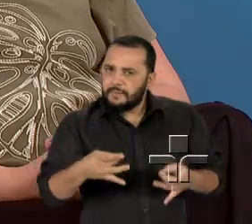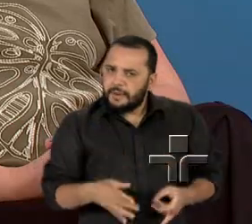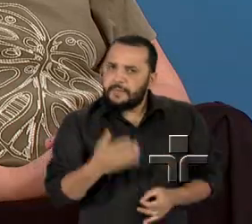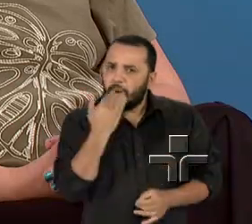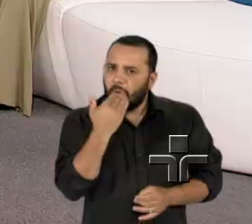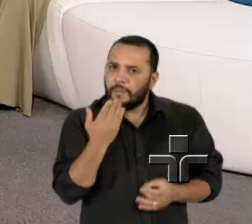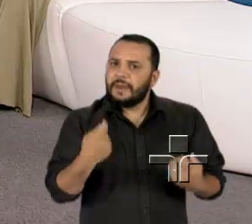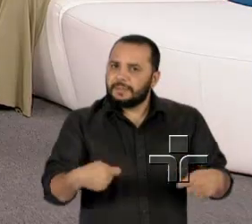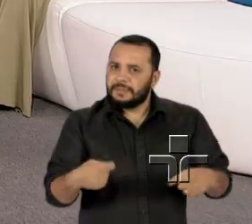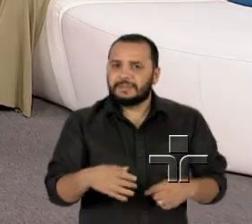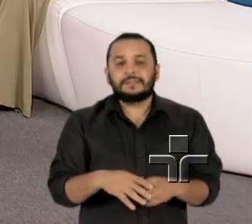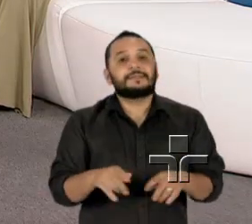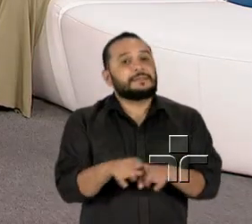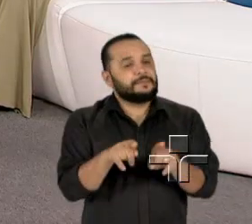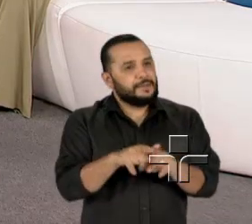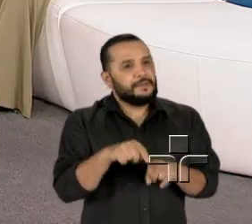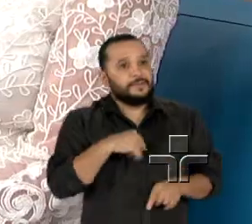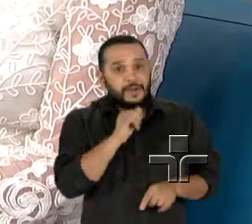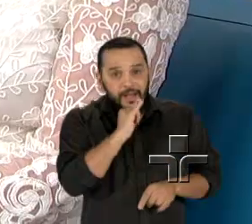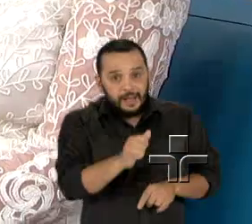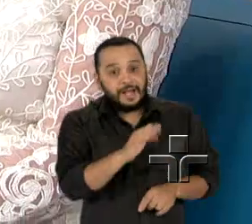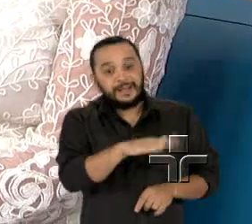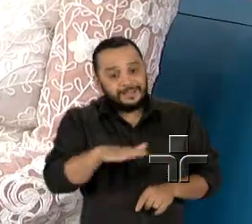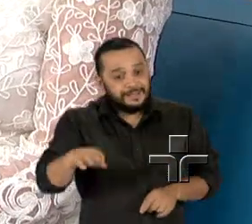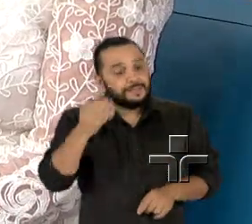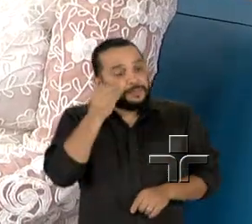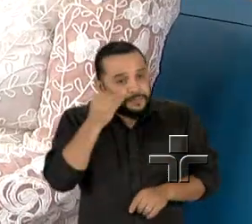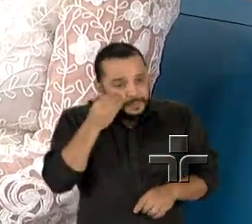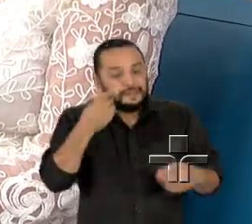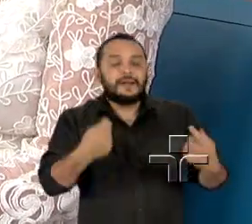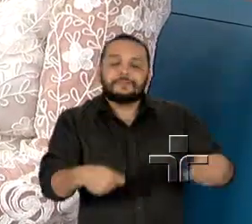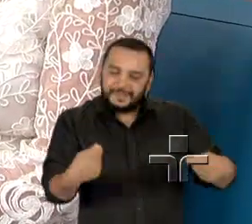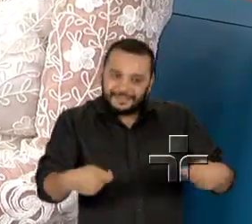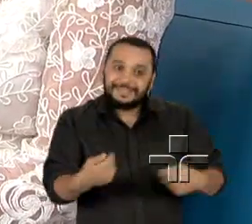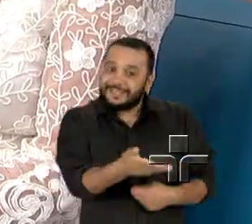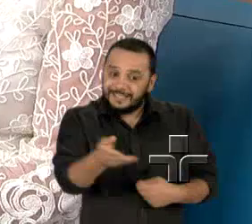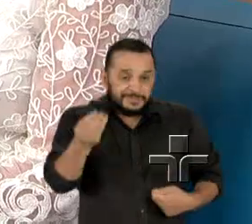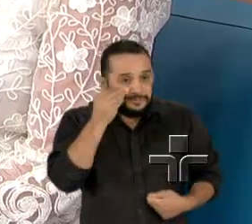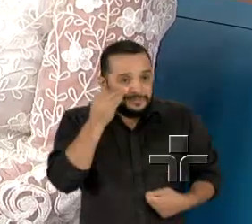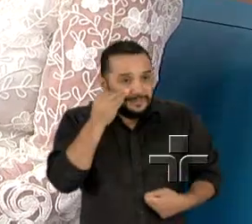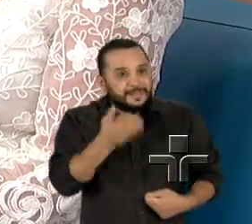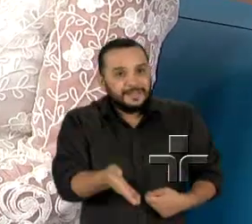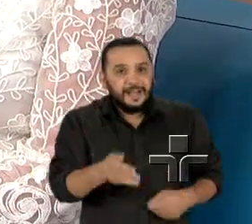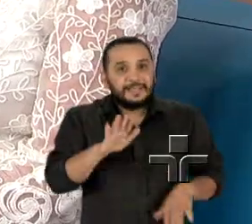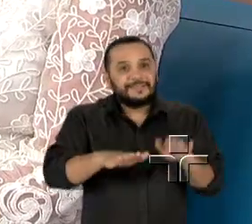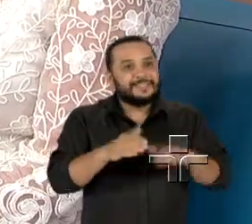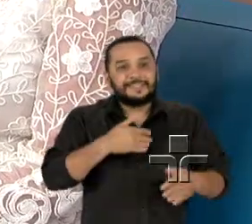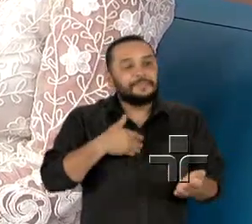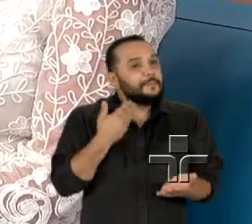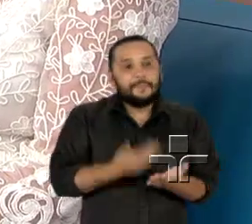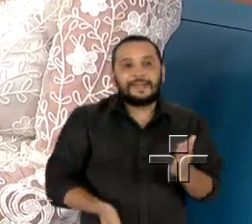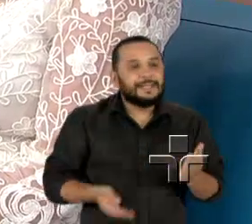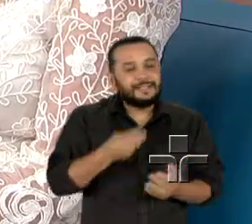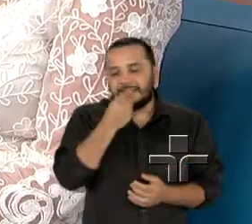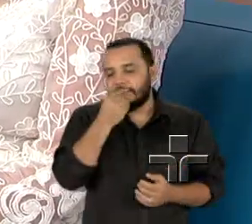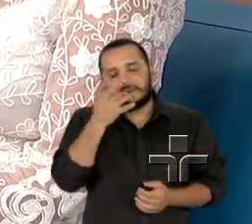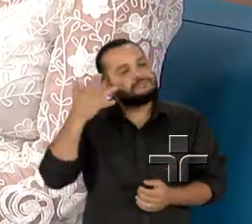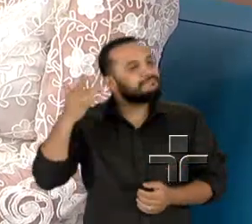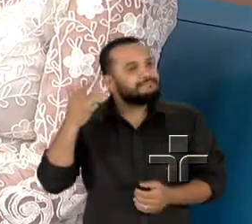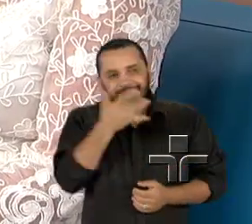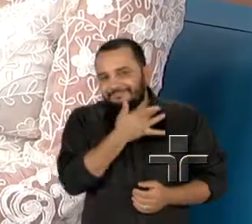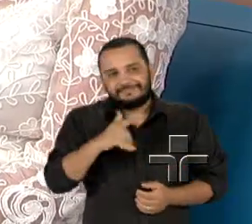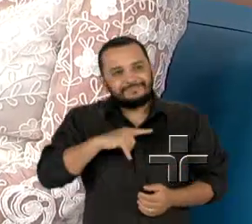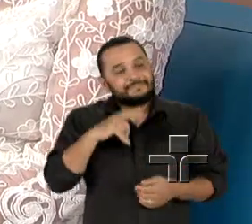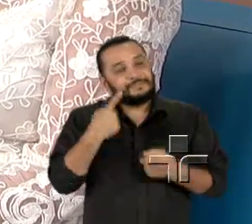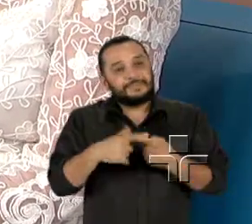é legal falar aí para a criançada que tem que experimentar, porque às vezes, olha, estão perdendo, né, sabores tão gostosos porque nem